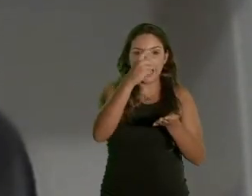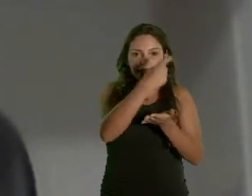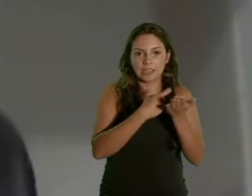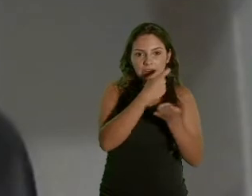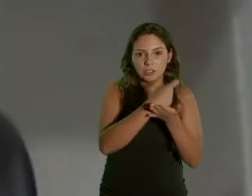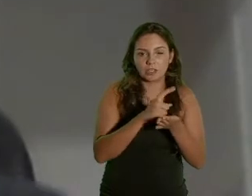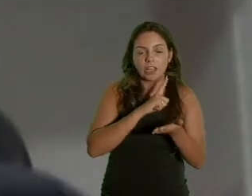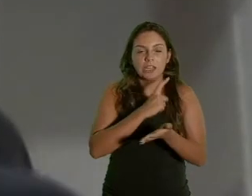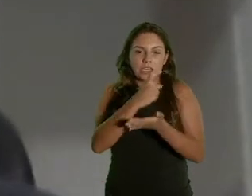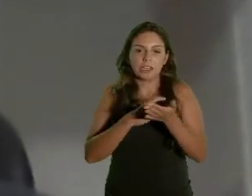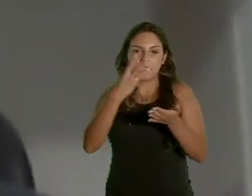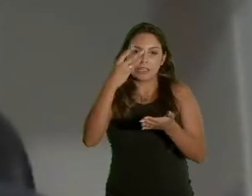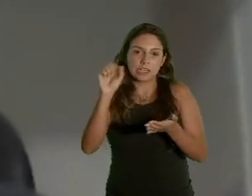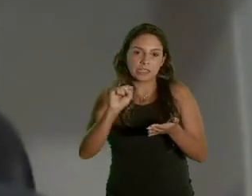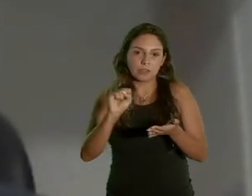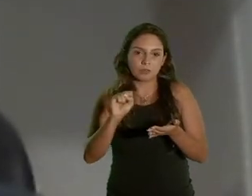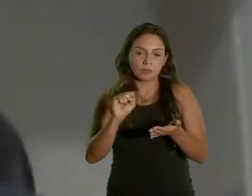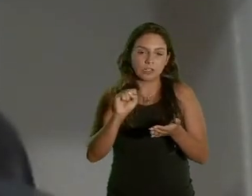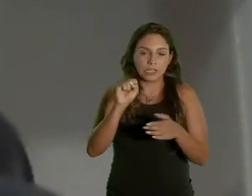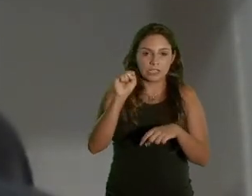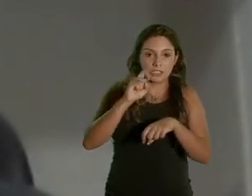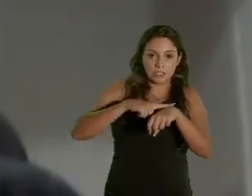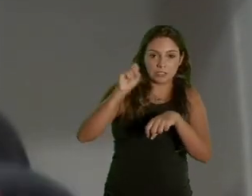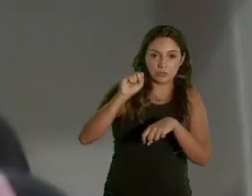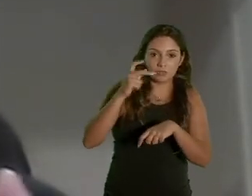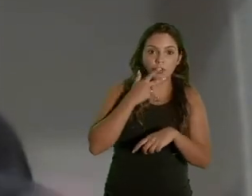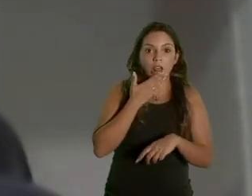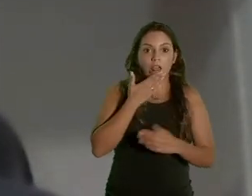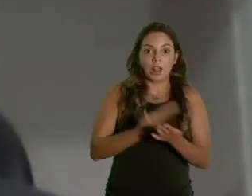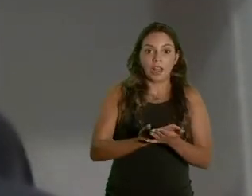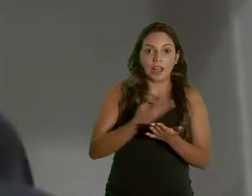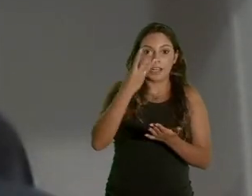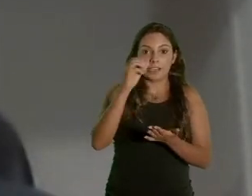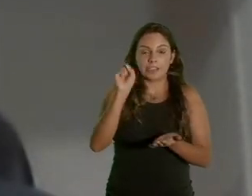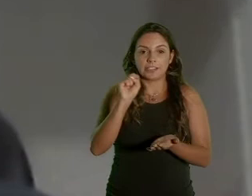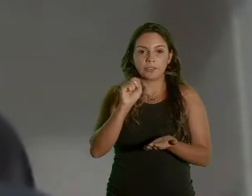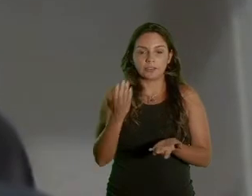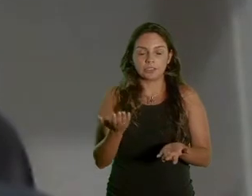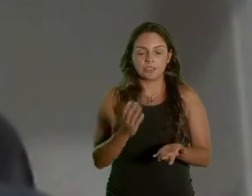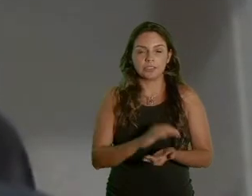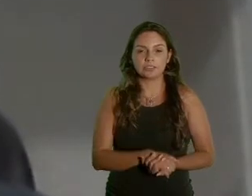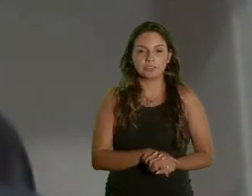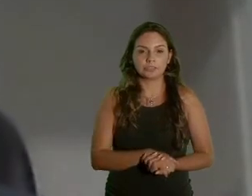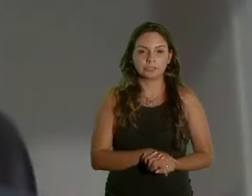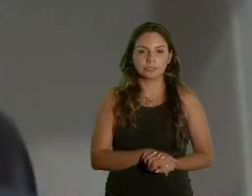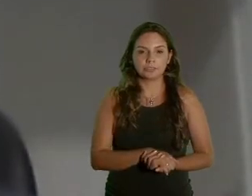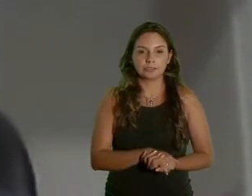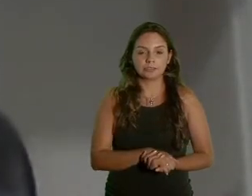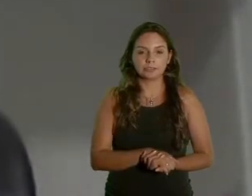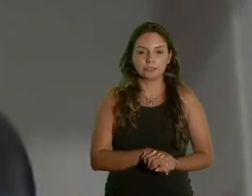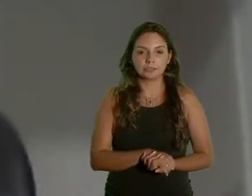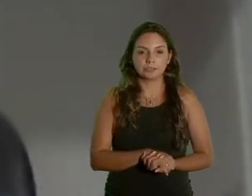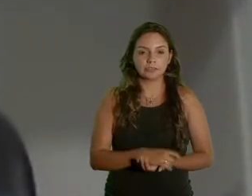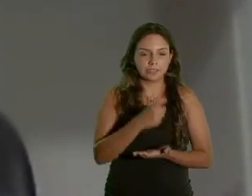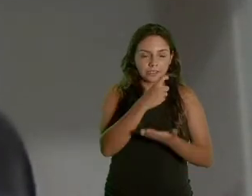segundos. E ontem eu escrevi um texto em 30 segundos. Isso me assustou. Falei, meu Deus, um texto em segundos. Mas, ao mesmo tempo, tem